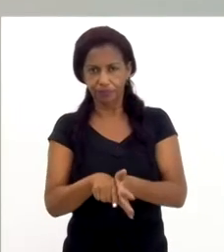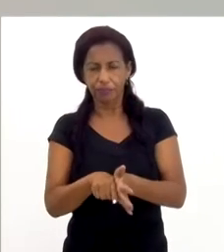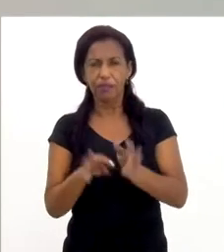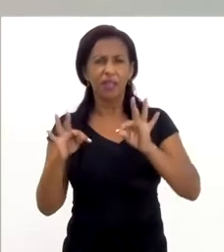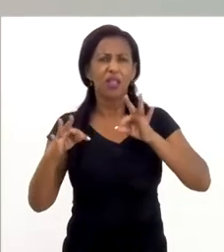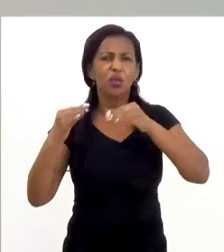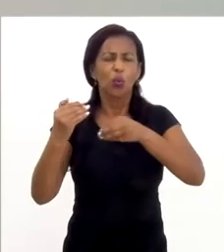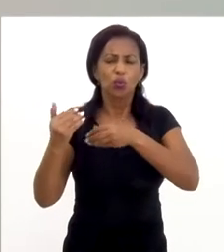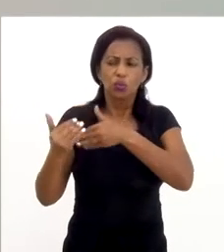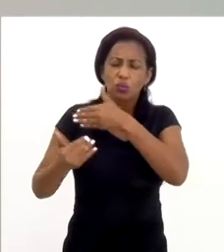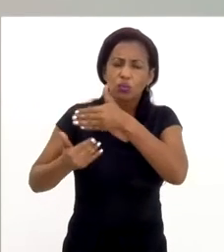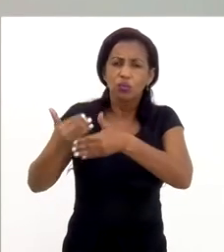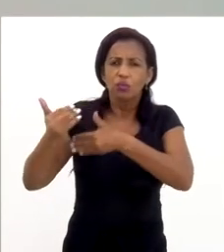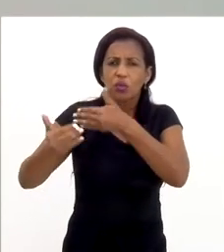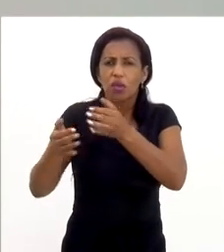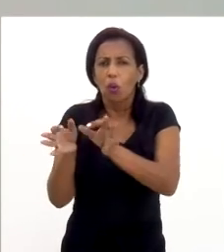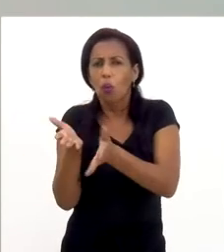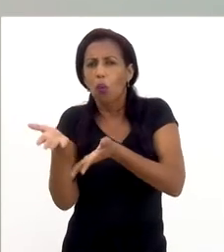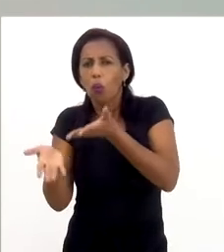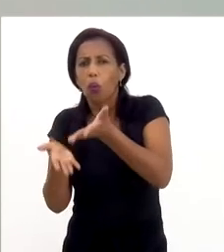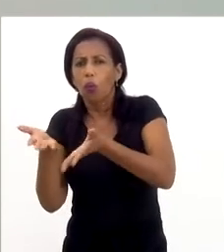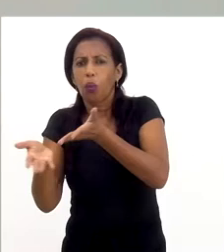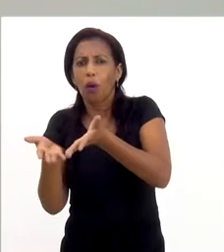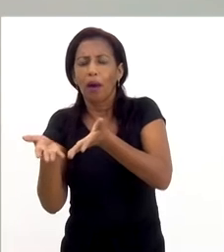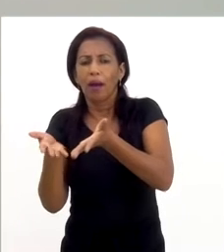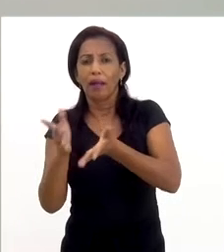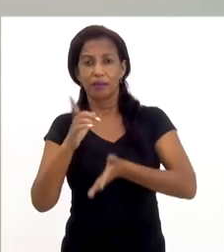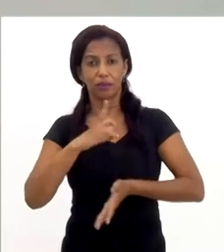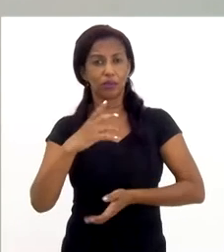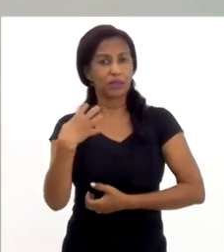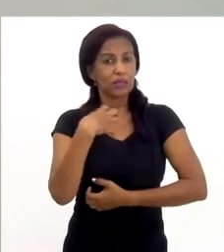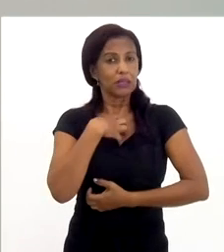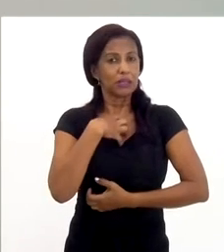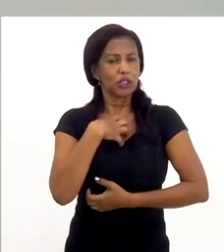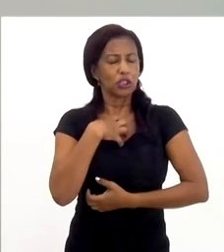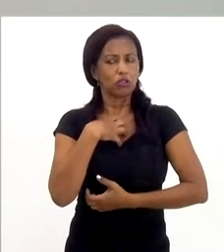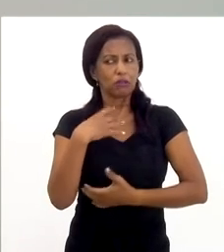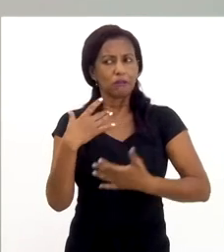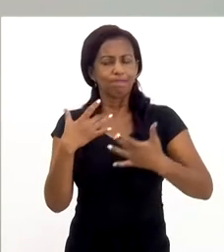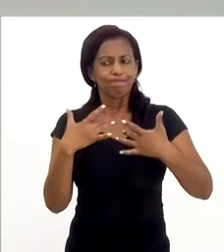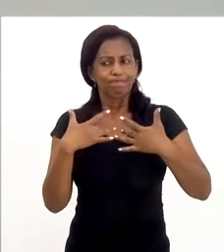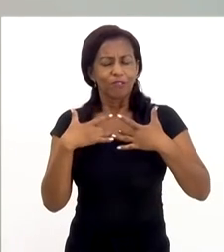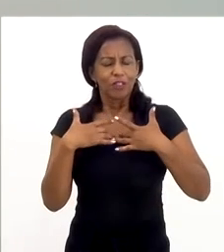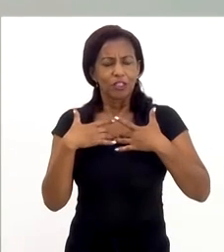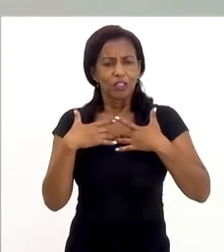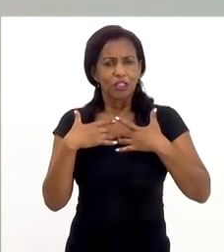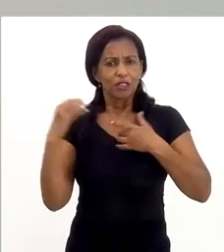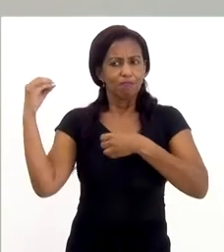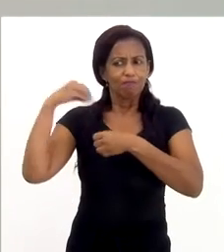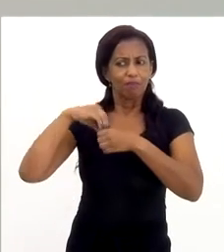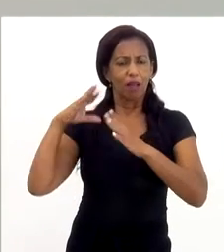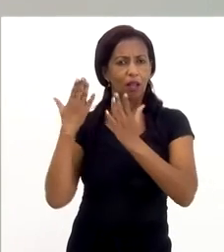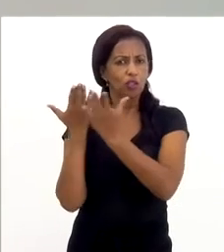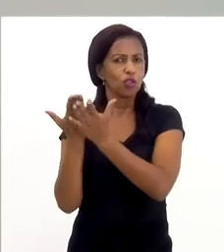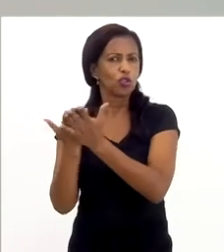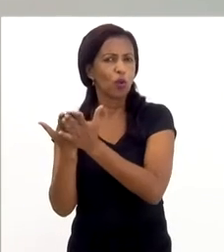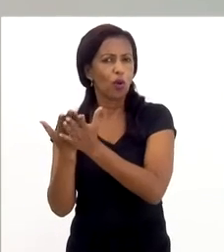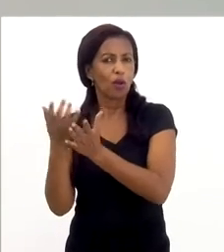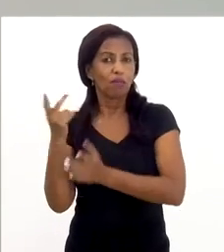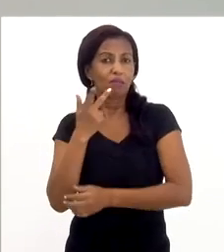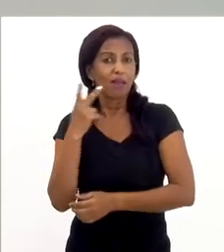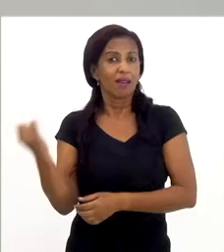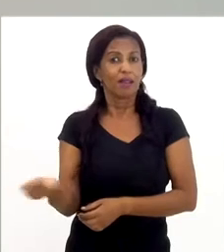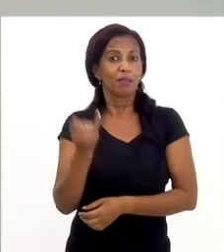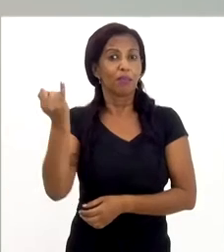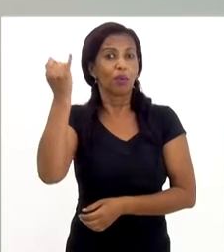a pesquisa em todo o procedimento né que a gente adota o sentido de sensibilizar o escolar para a importância